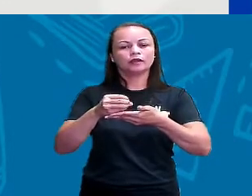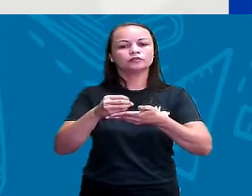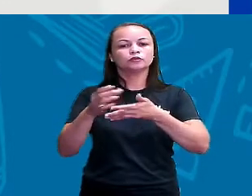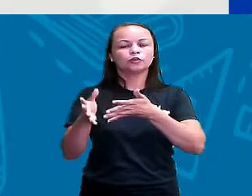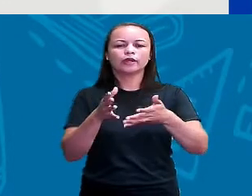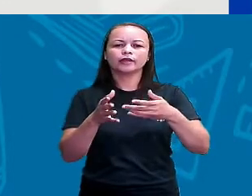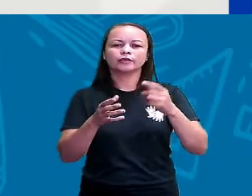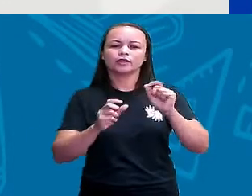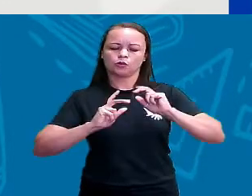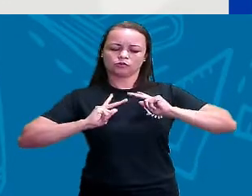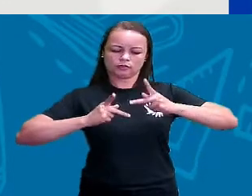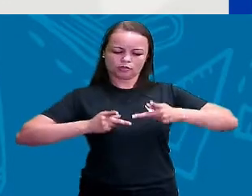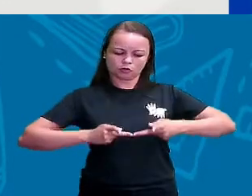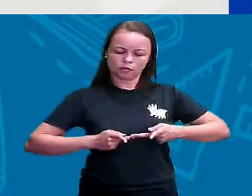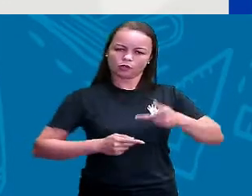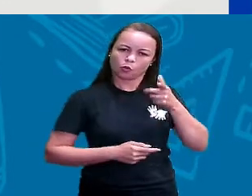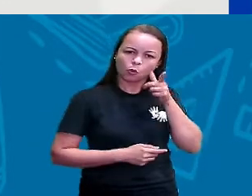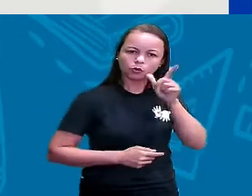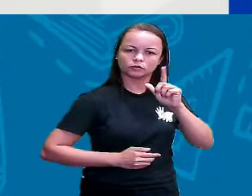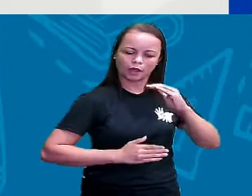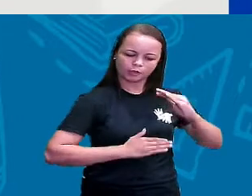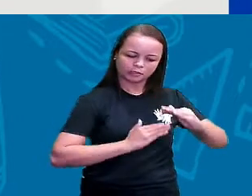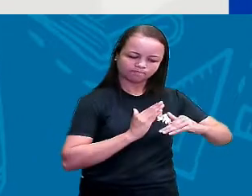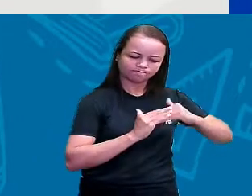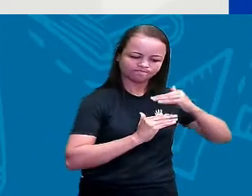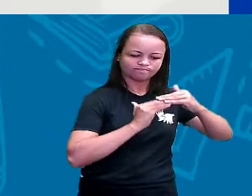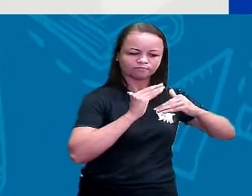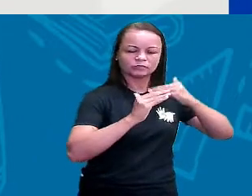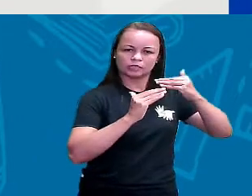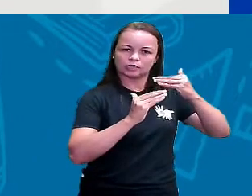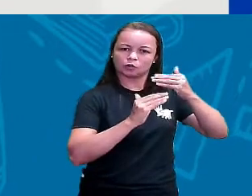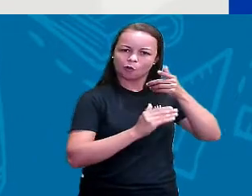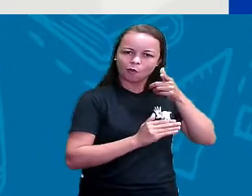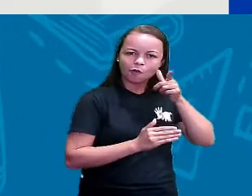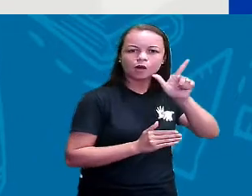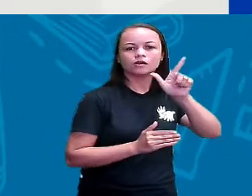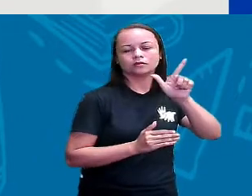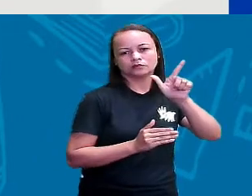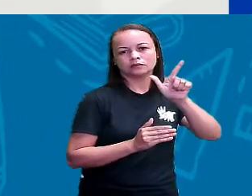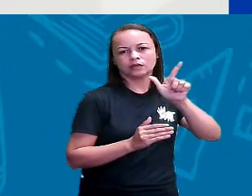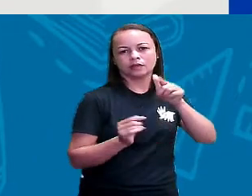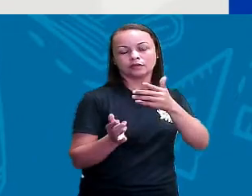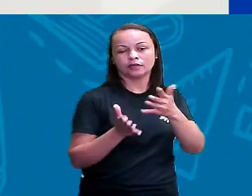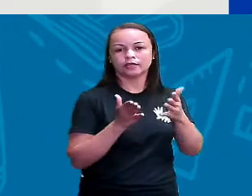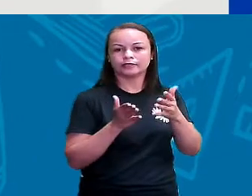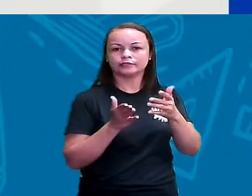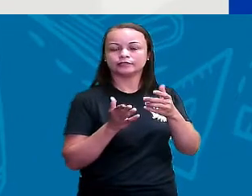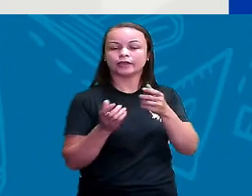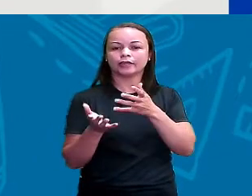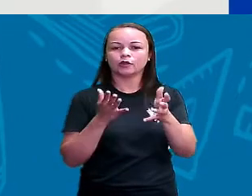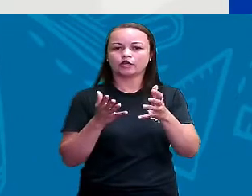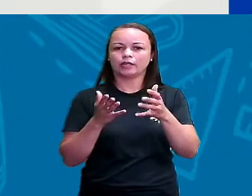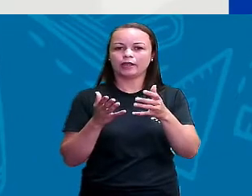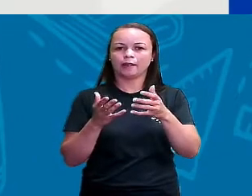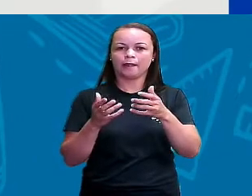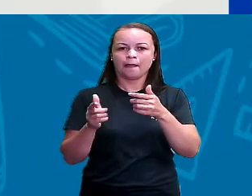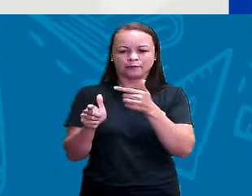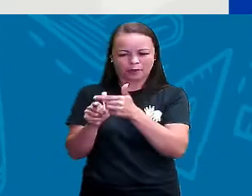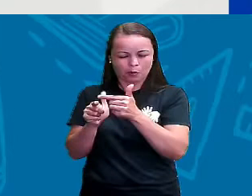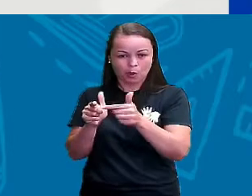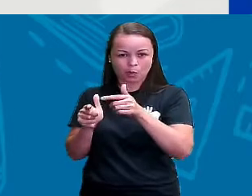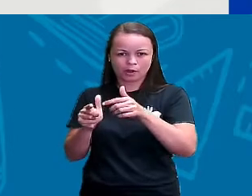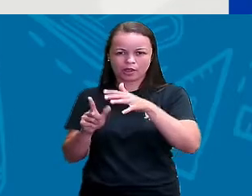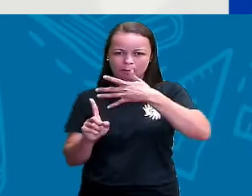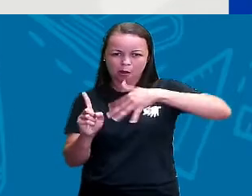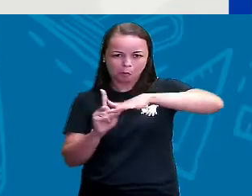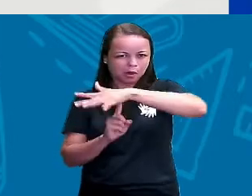ser humano ele consegue progredir, ele consegue avançar, tá certo? Sem agredir o meio ambiente, tá certo? Então,